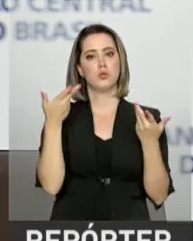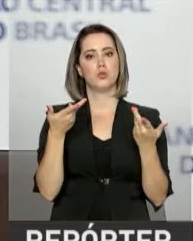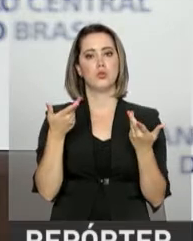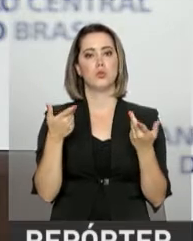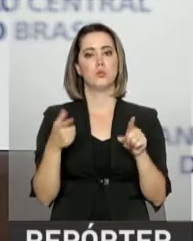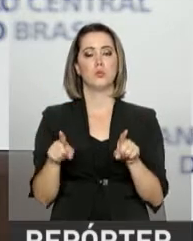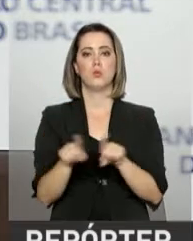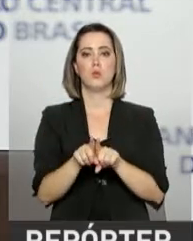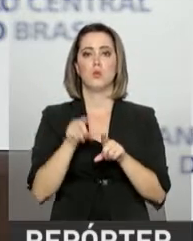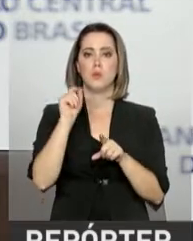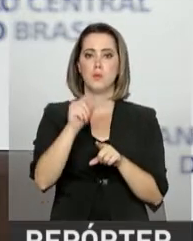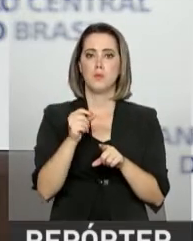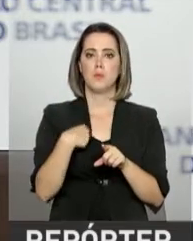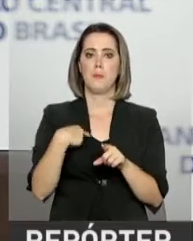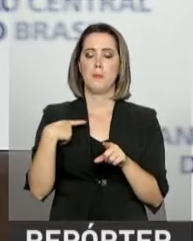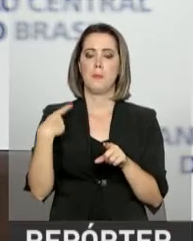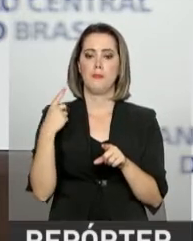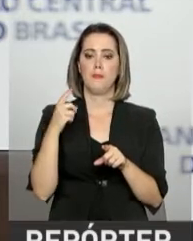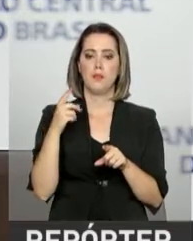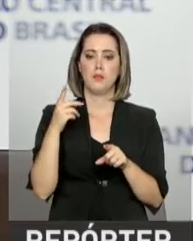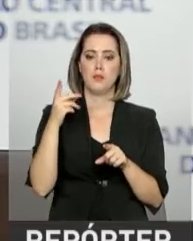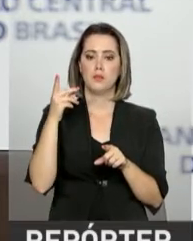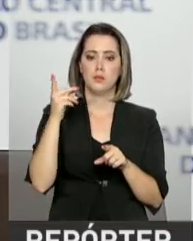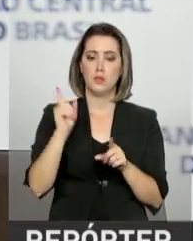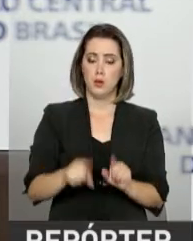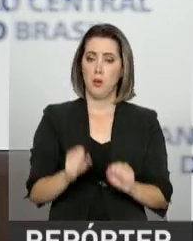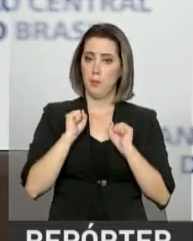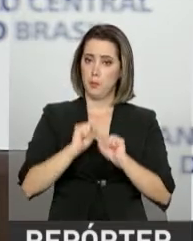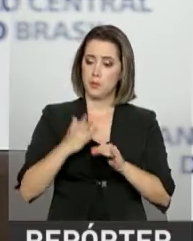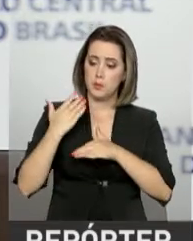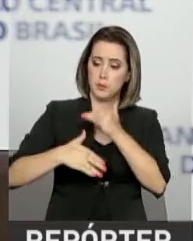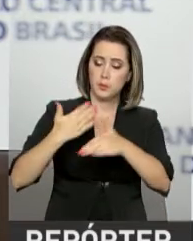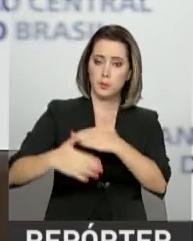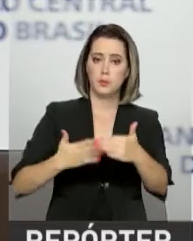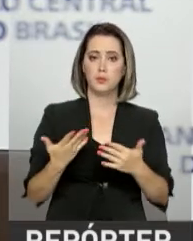resiliente bastante líquido é bastante solved